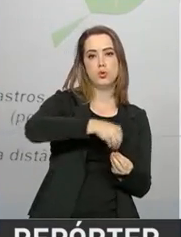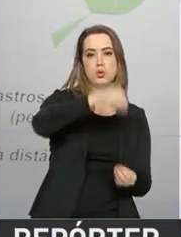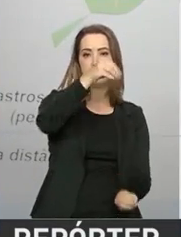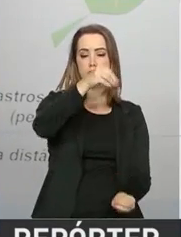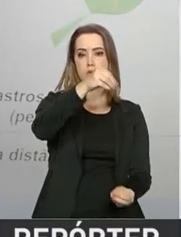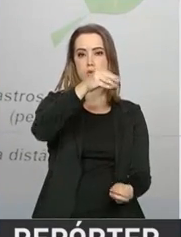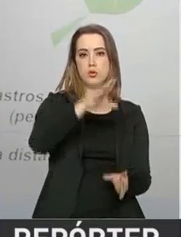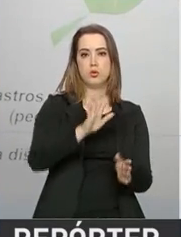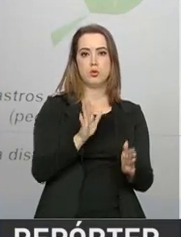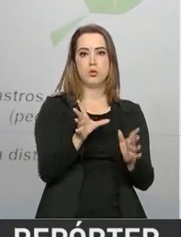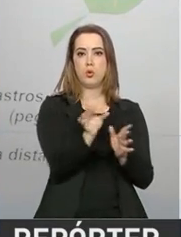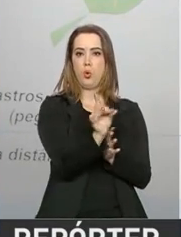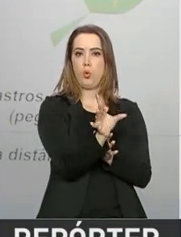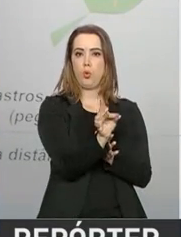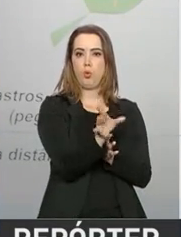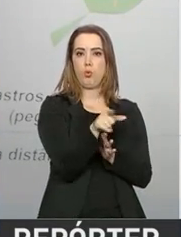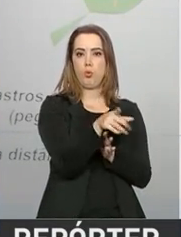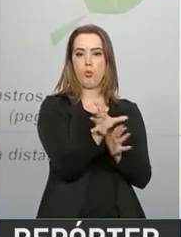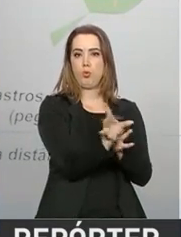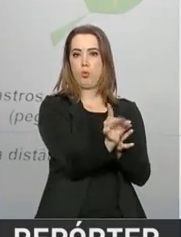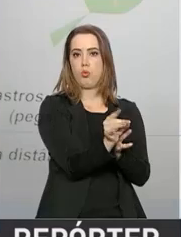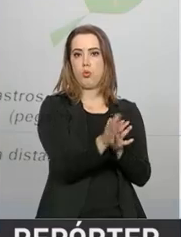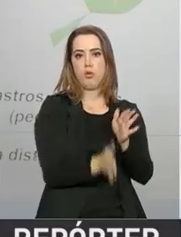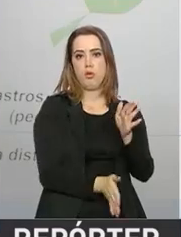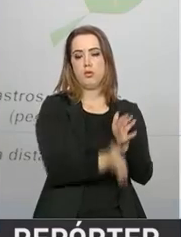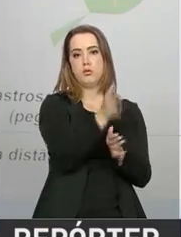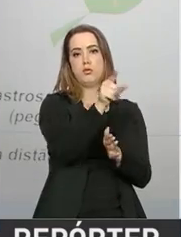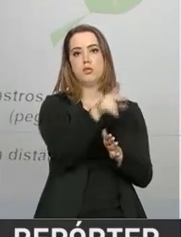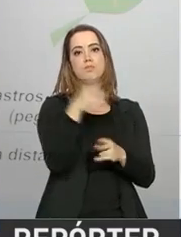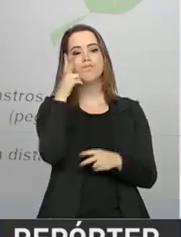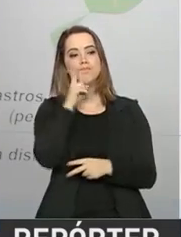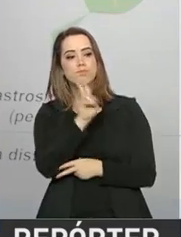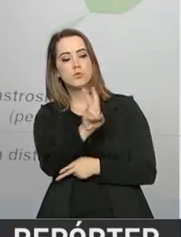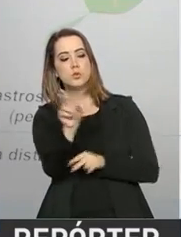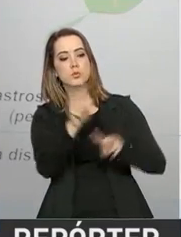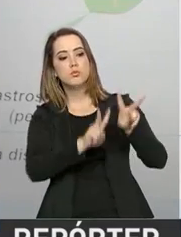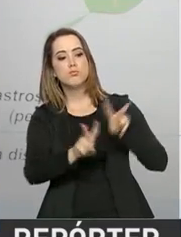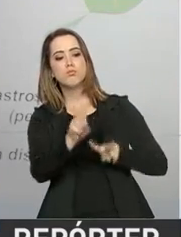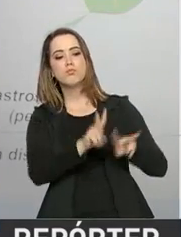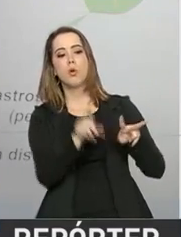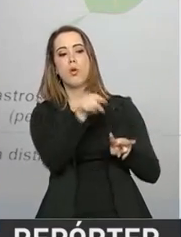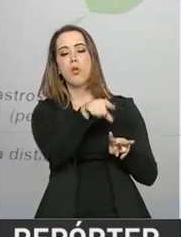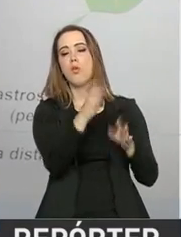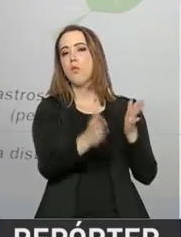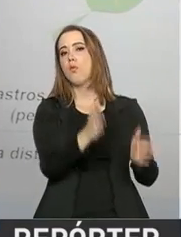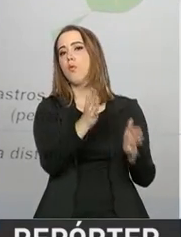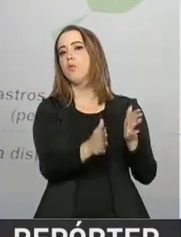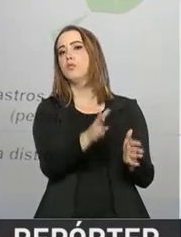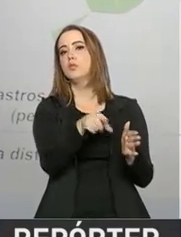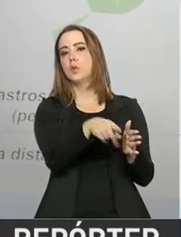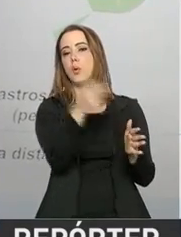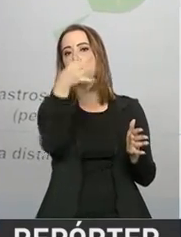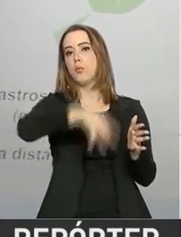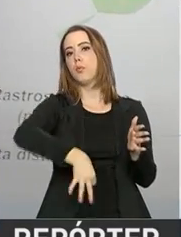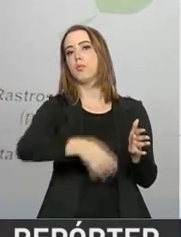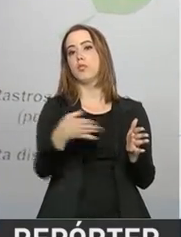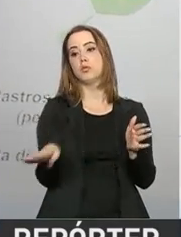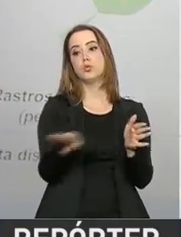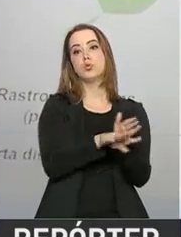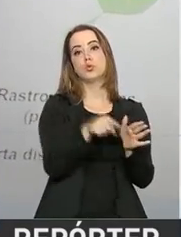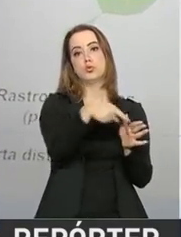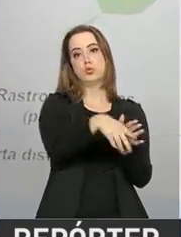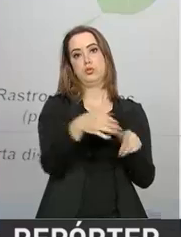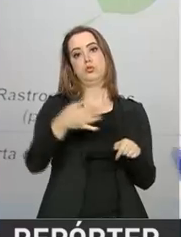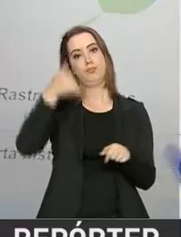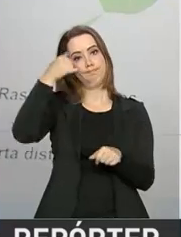que é uma técnica de monitoramento da praga ou seja detectar quando a praga aparece na lavoura